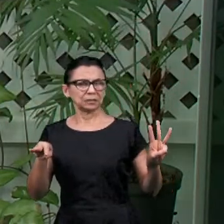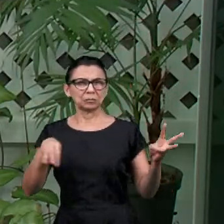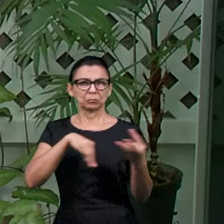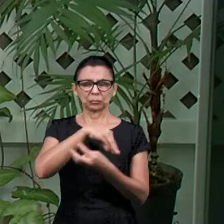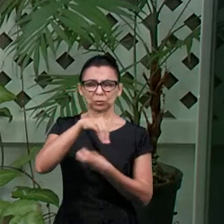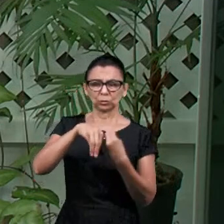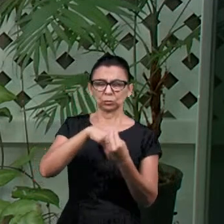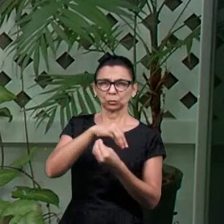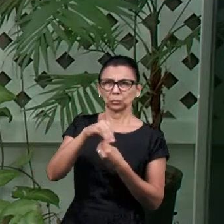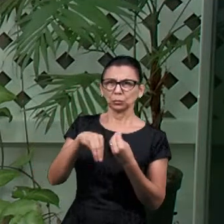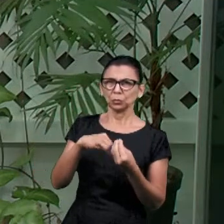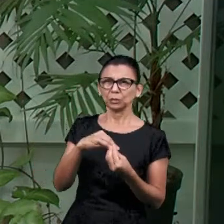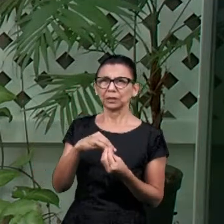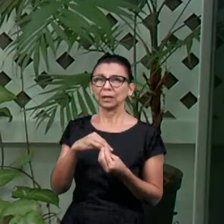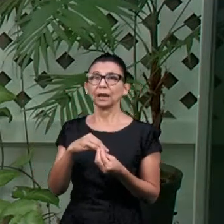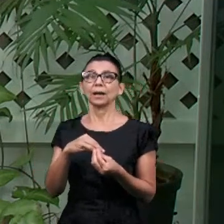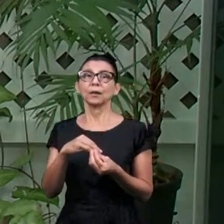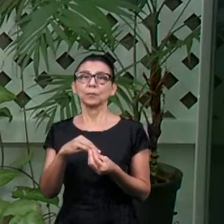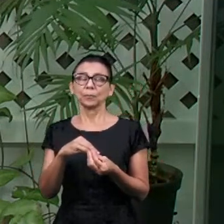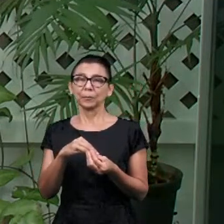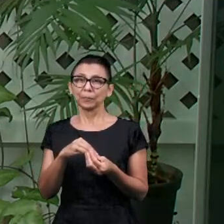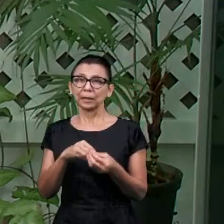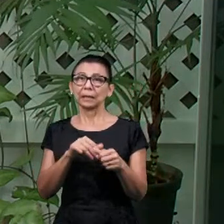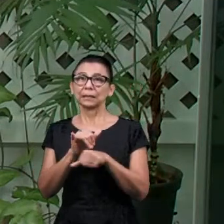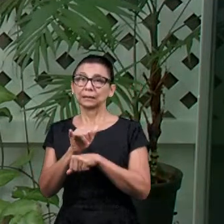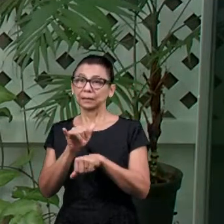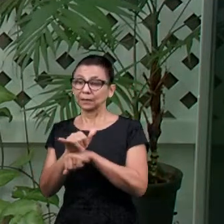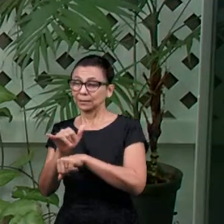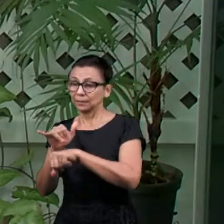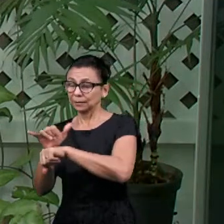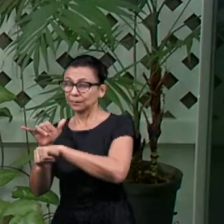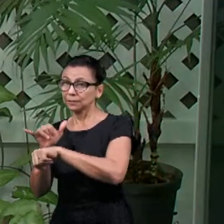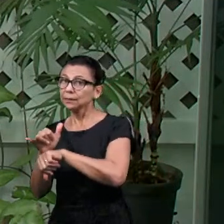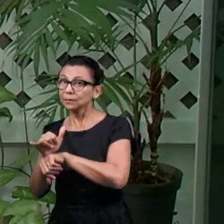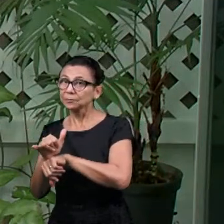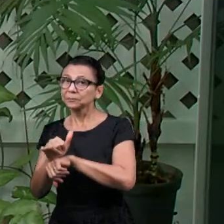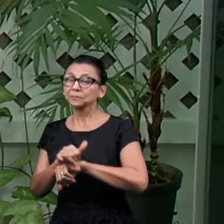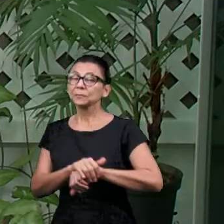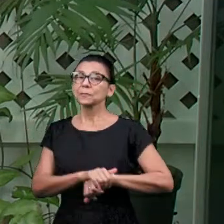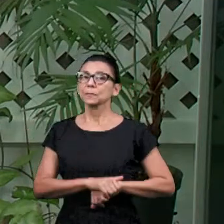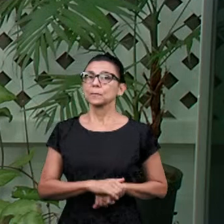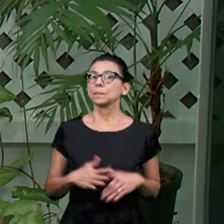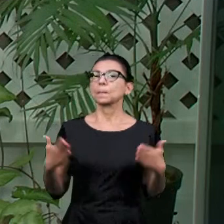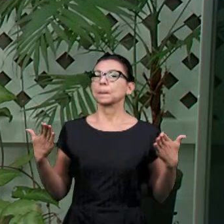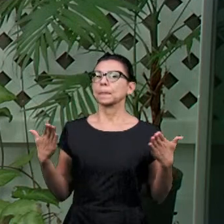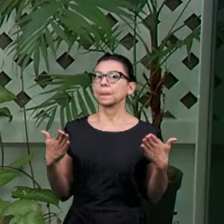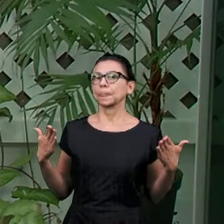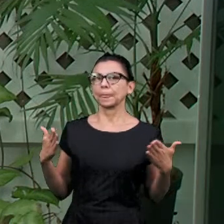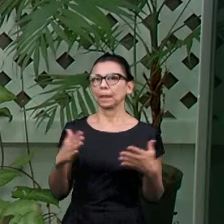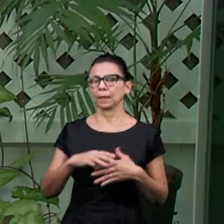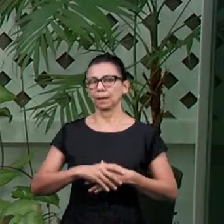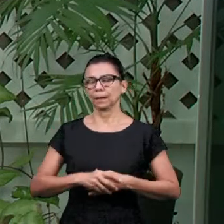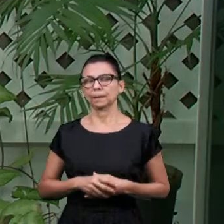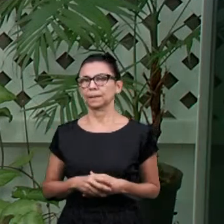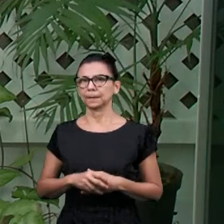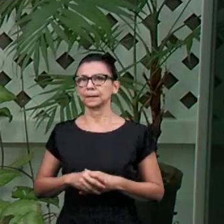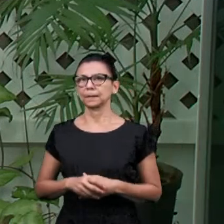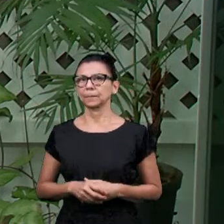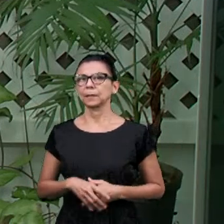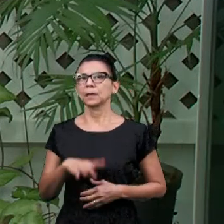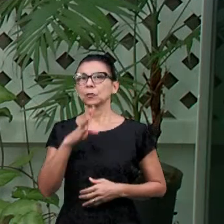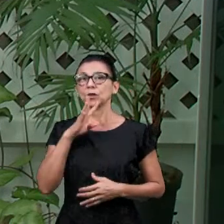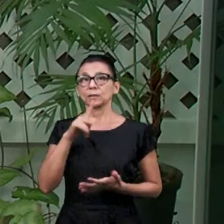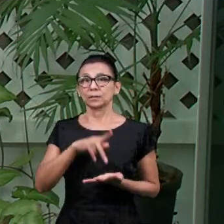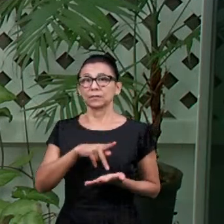abafa a semente. Esse aí, agora, ele vai ficar diante de uma grande